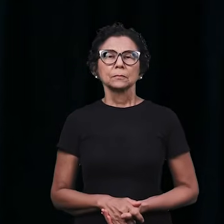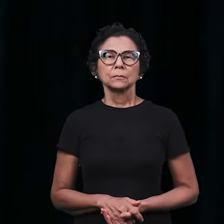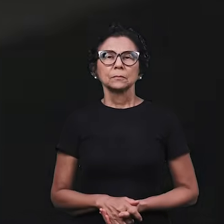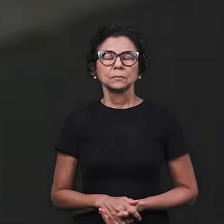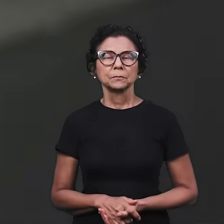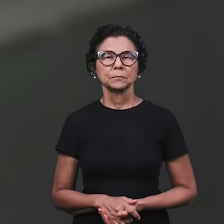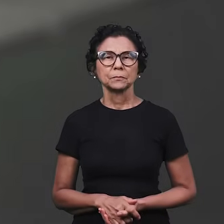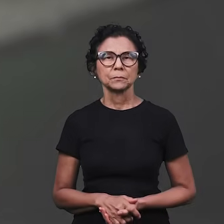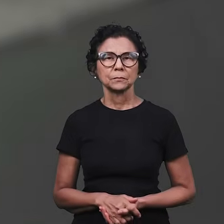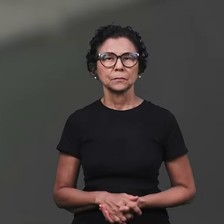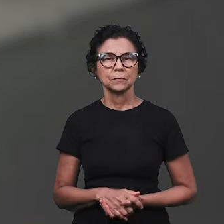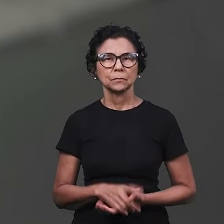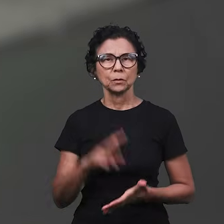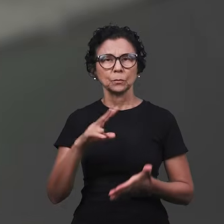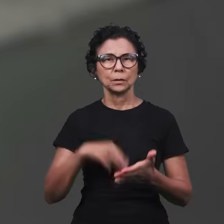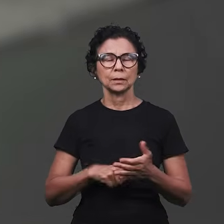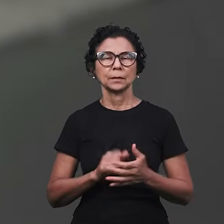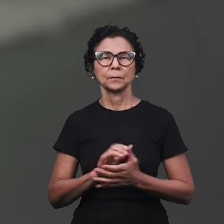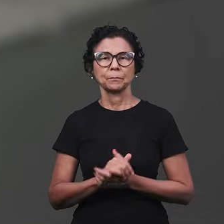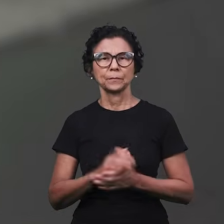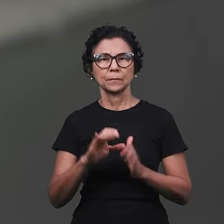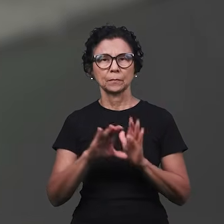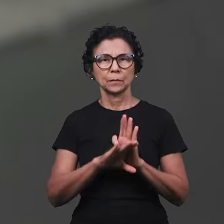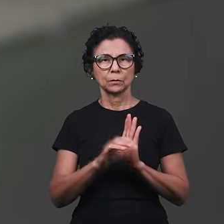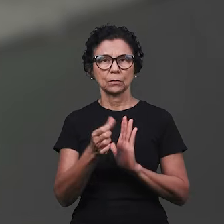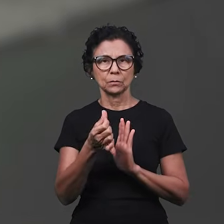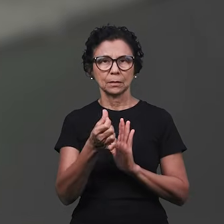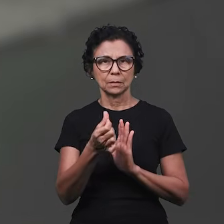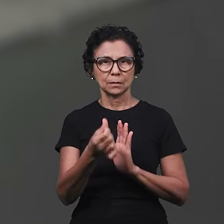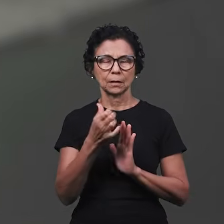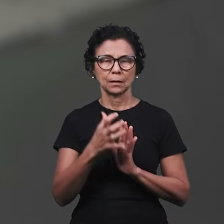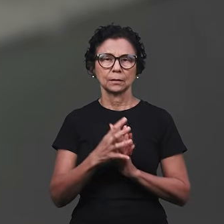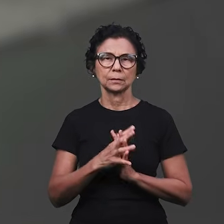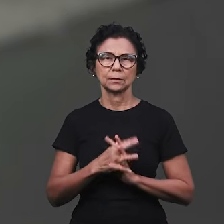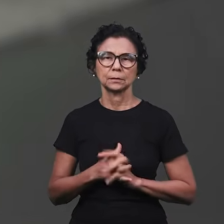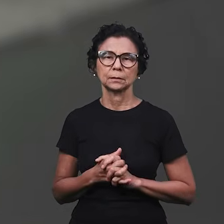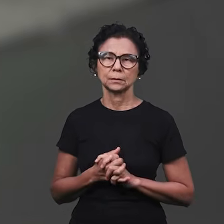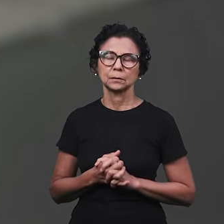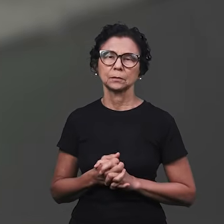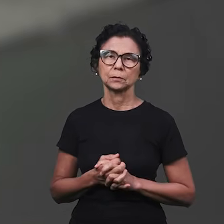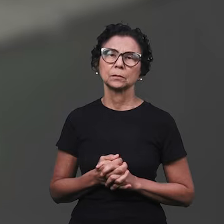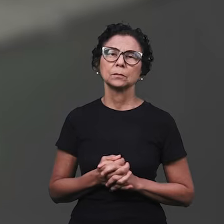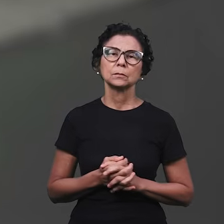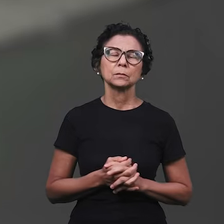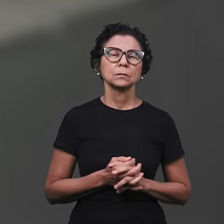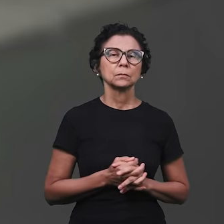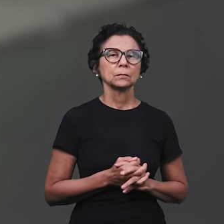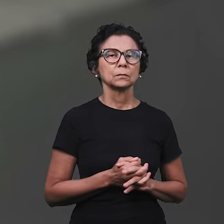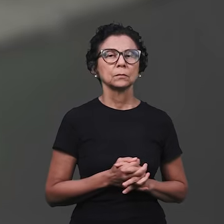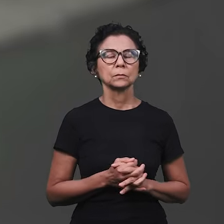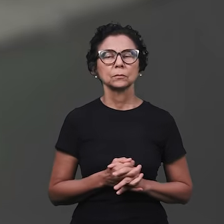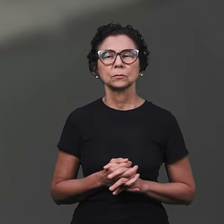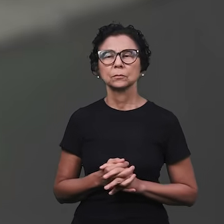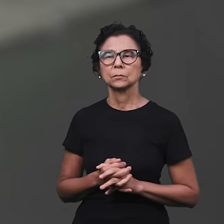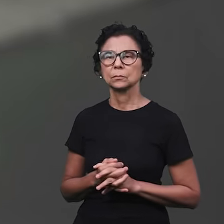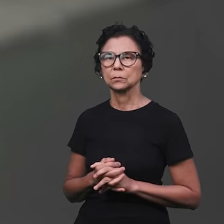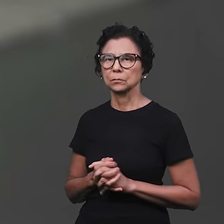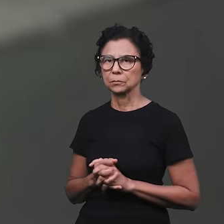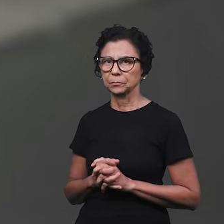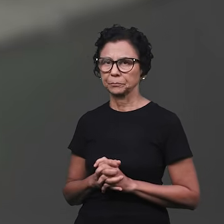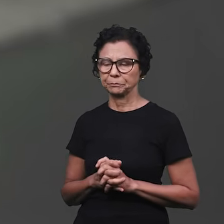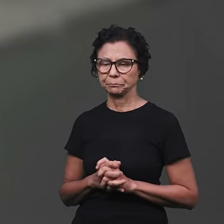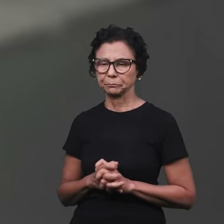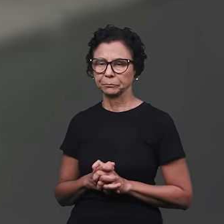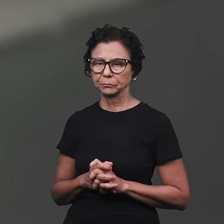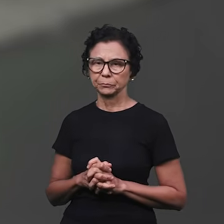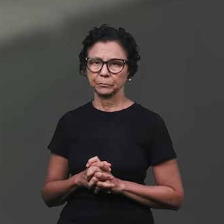primeiro versículo do capítulo 6, que diz assim. No versículo 8 diz assim: todos os dias do seu